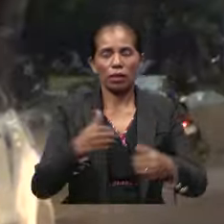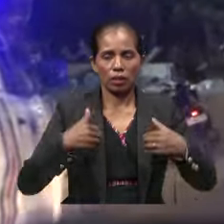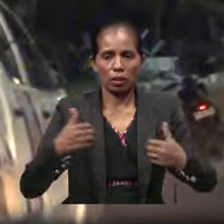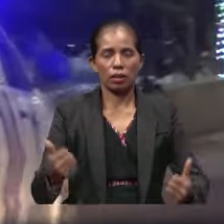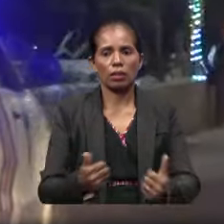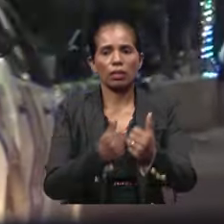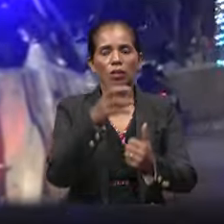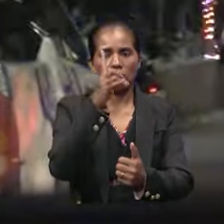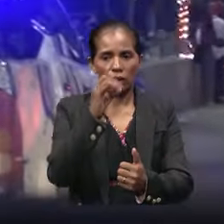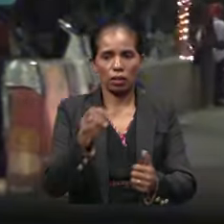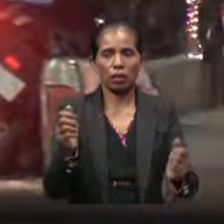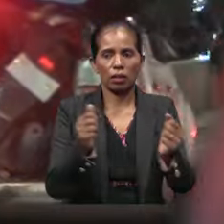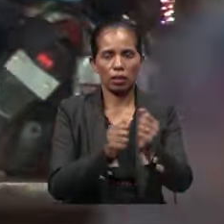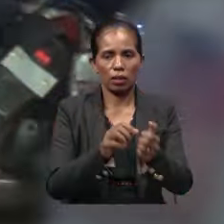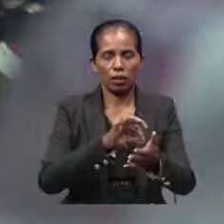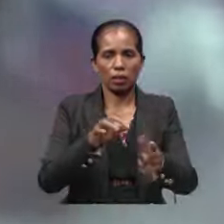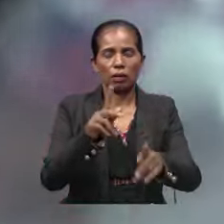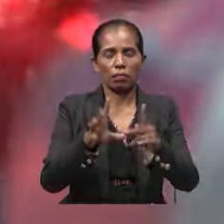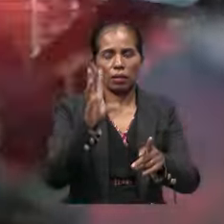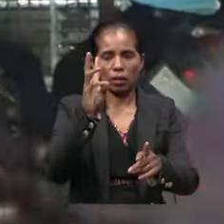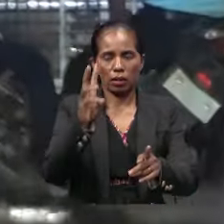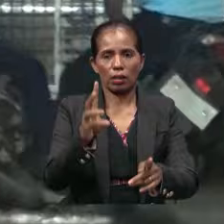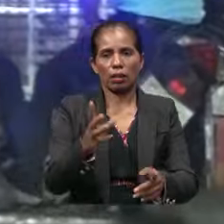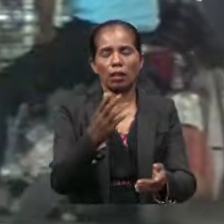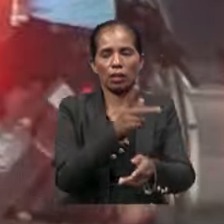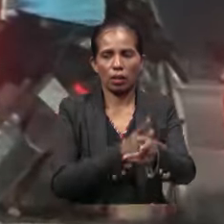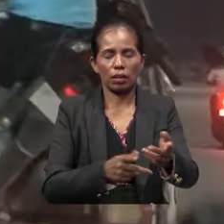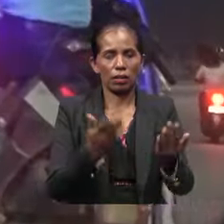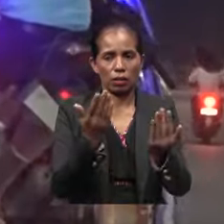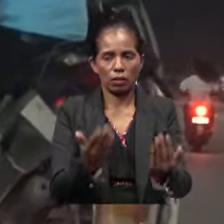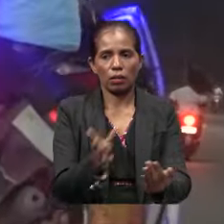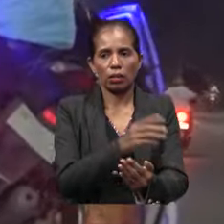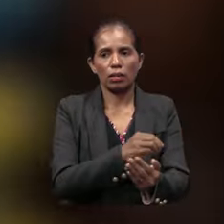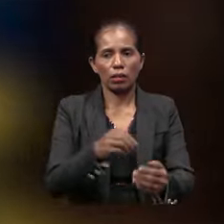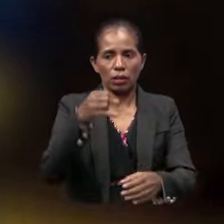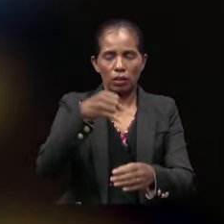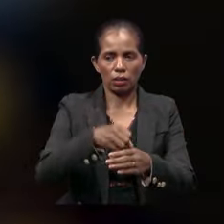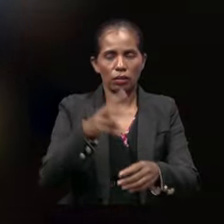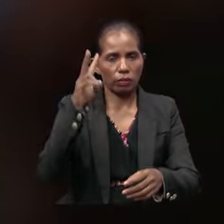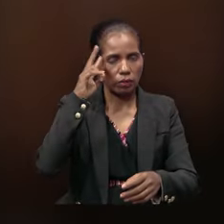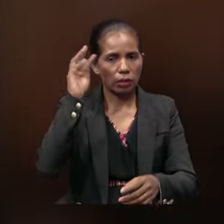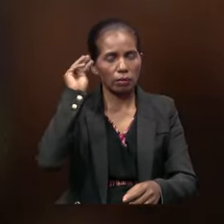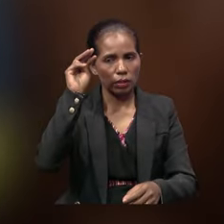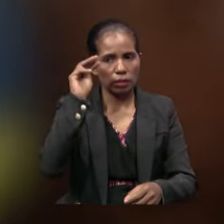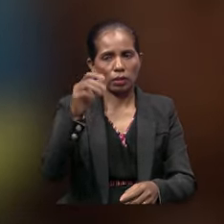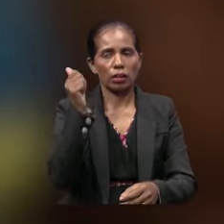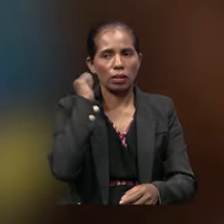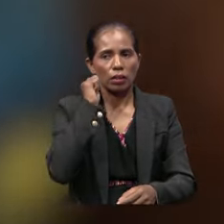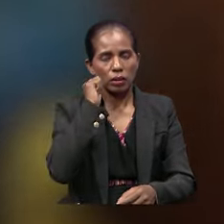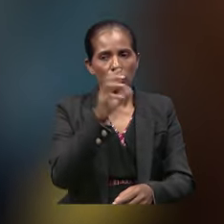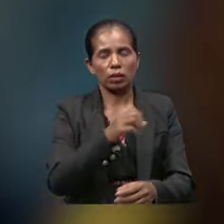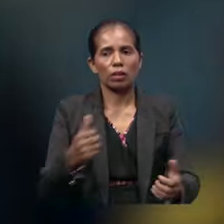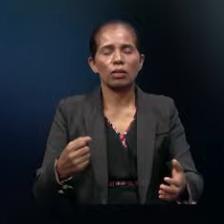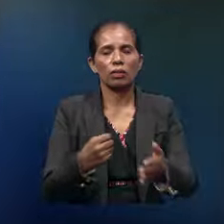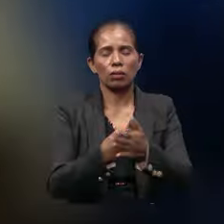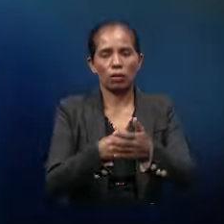tráfego e a capital de Ilha, neve resulta em manangnen cane grave, no nanghitu cane caman, inclui vice-ministra assunto ASEAN, só que motorizada ida e